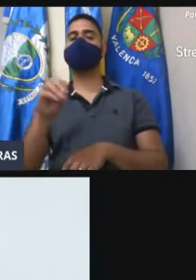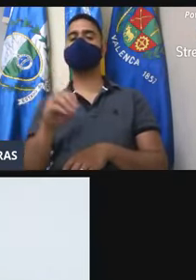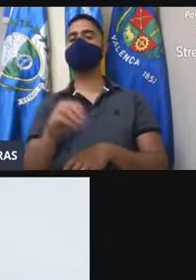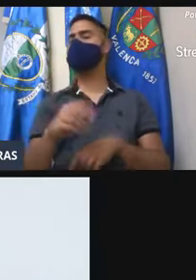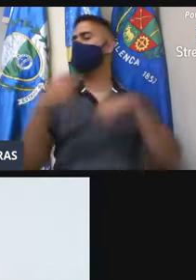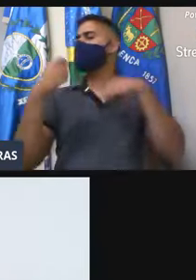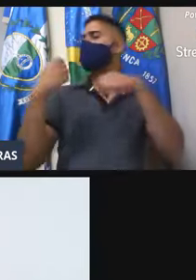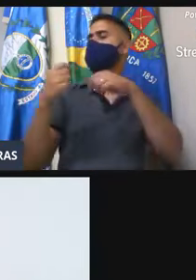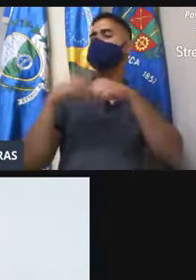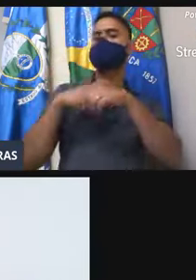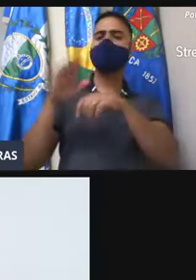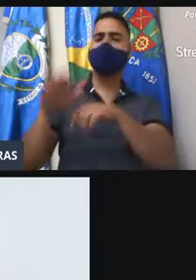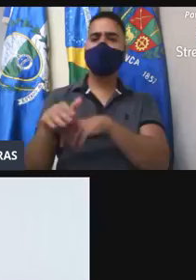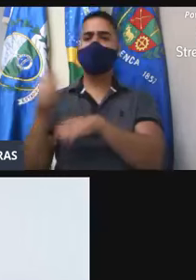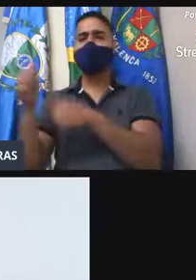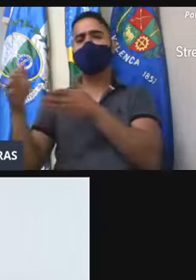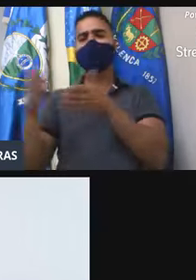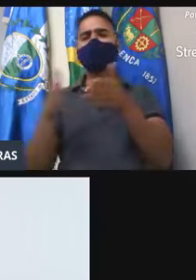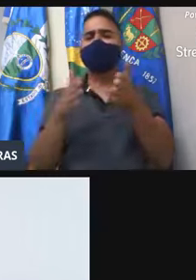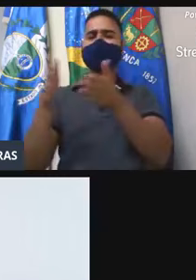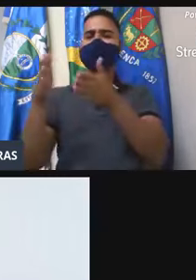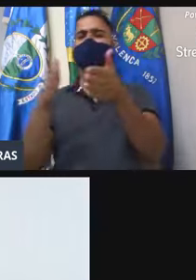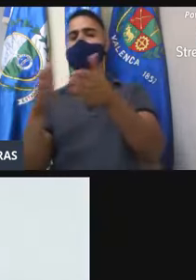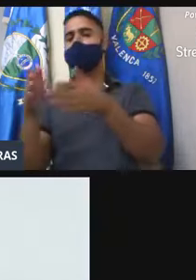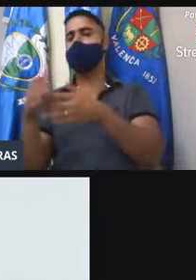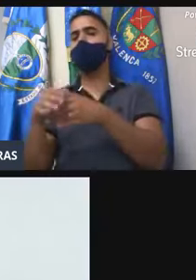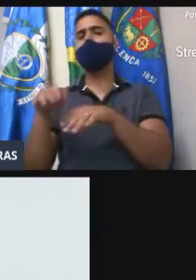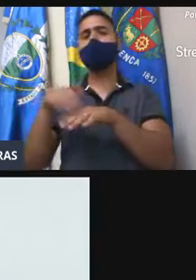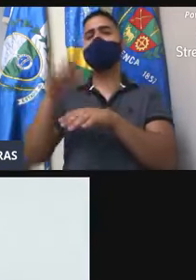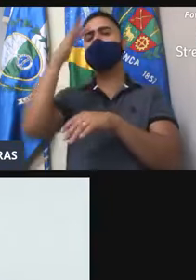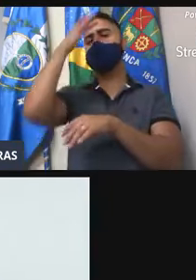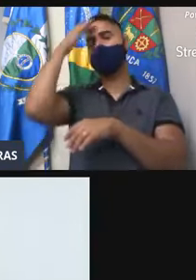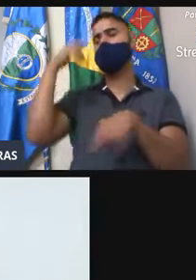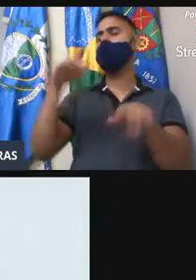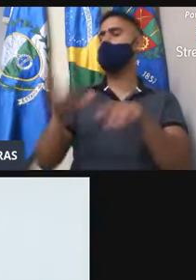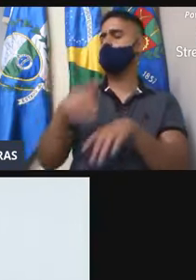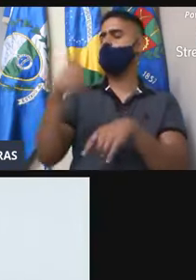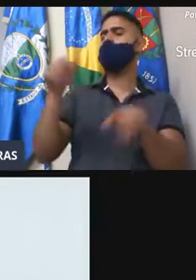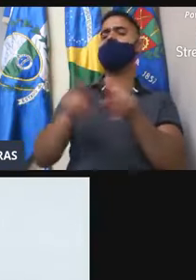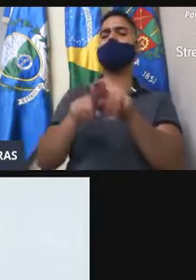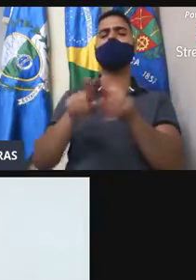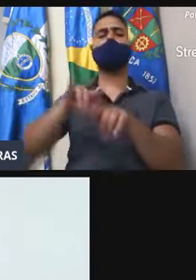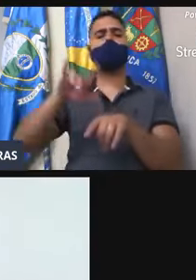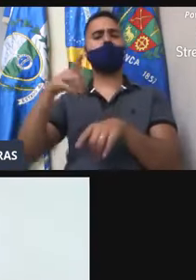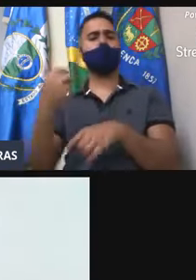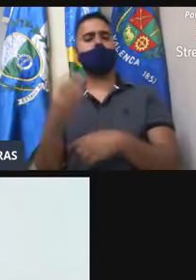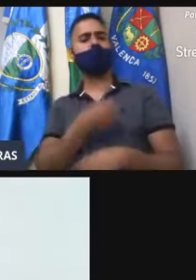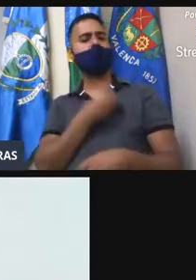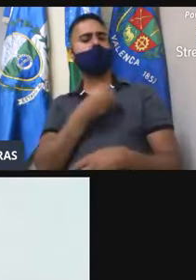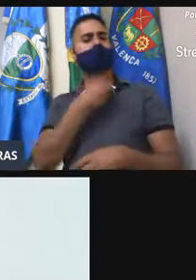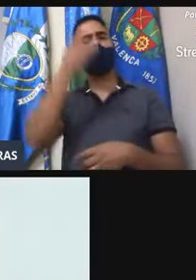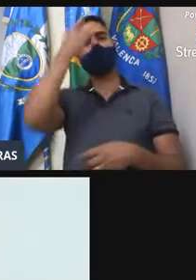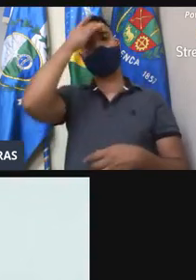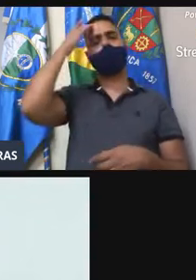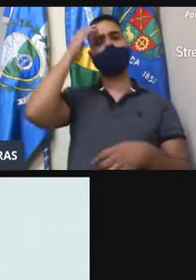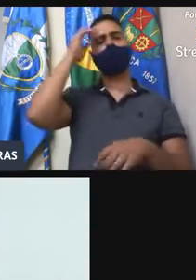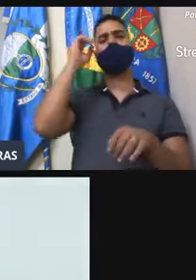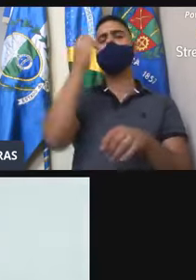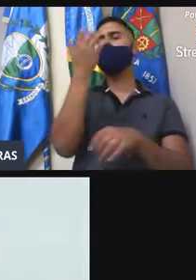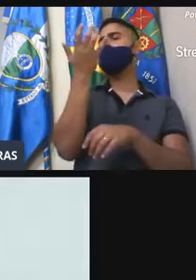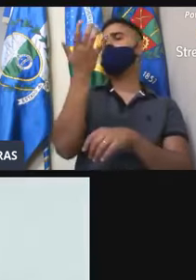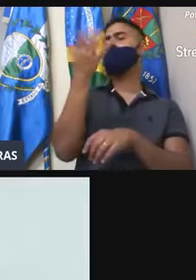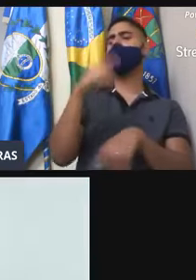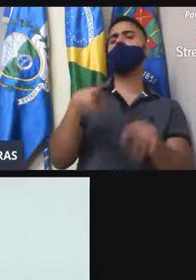precisa, gente, é melhorar o fluxo de pessoas dentro dessa cidade, vai melhorar o comércio, vai melhorar a vida das pessoas aí que tanto esperam